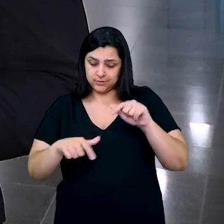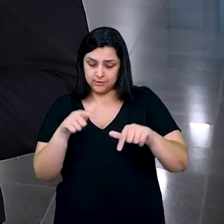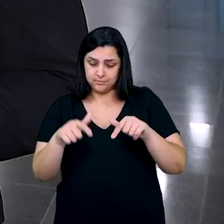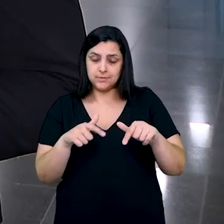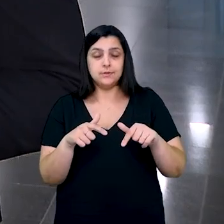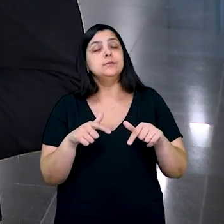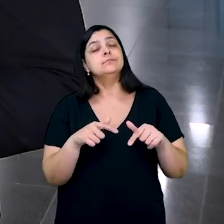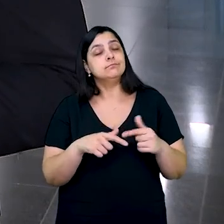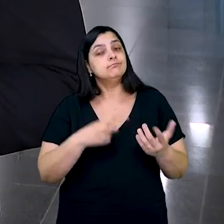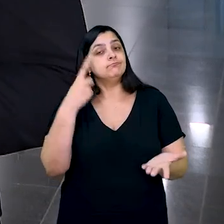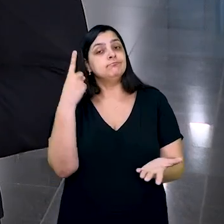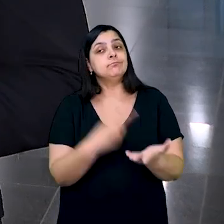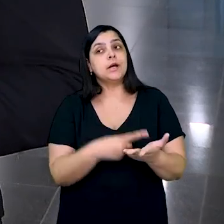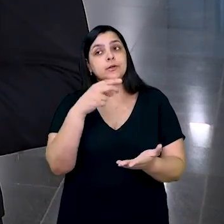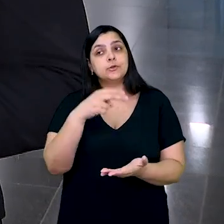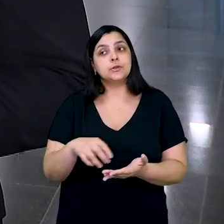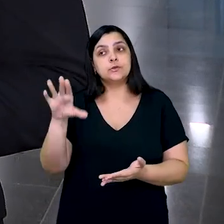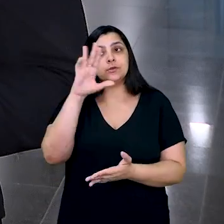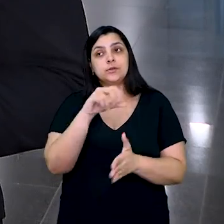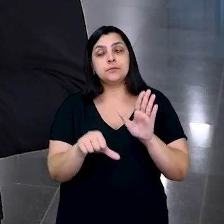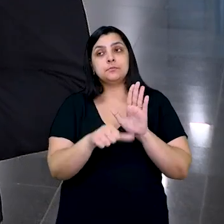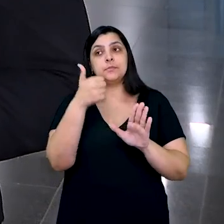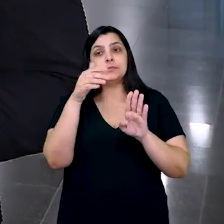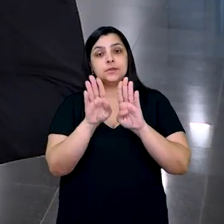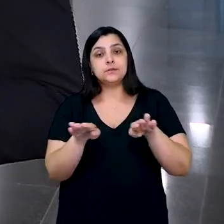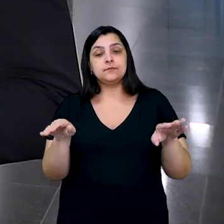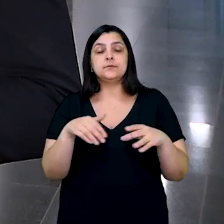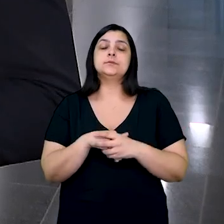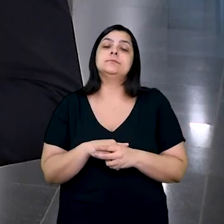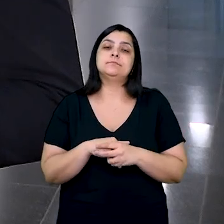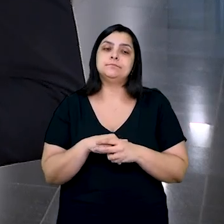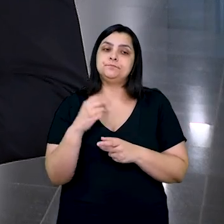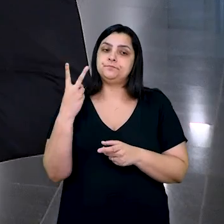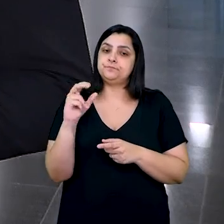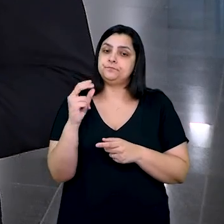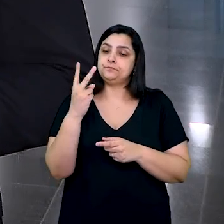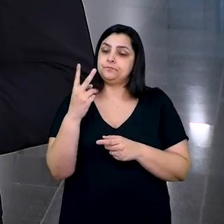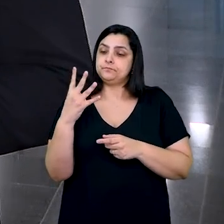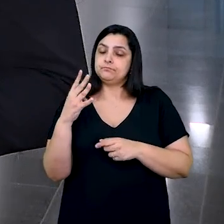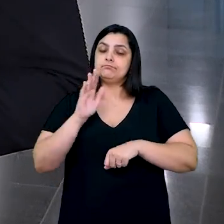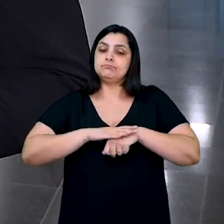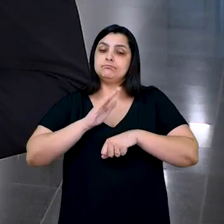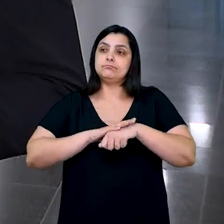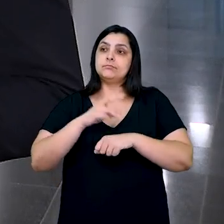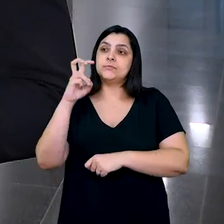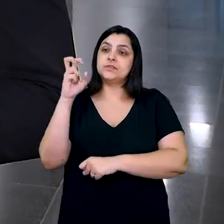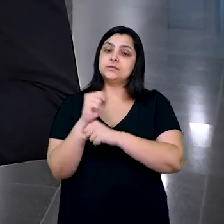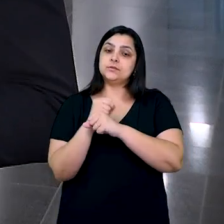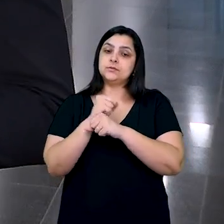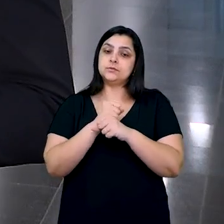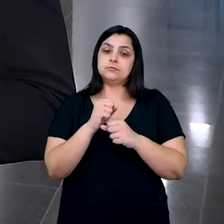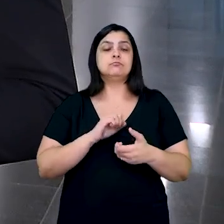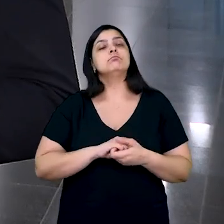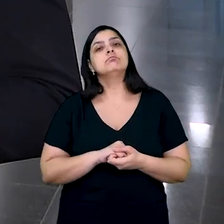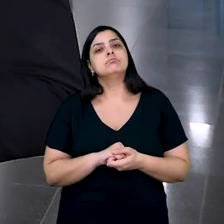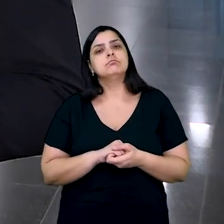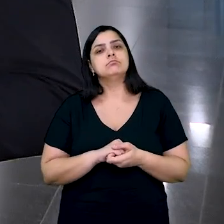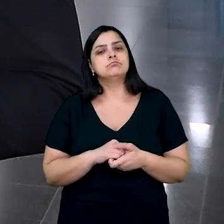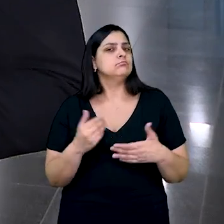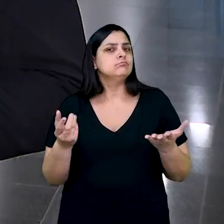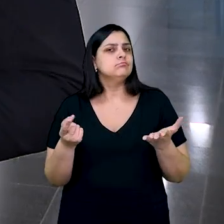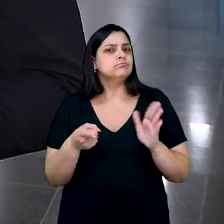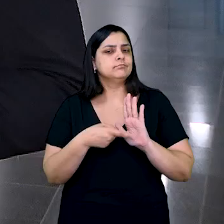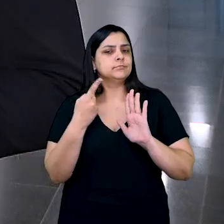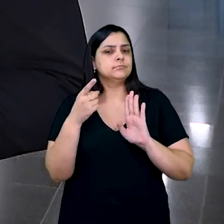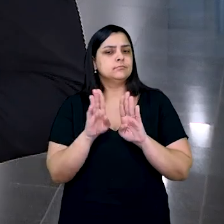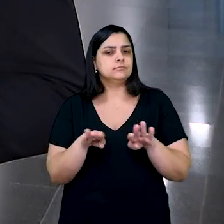Judiciário Trabalhista com o Pacto Nacional pela Primeira Infância, que em 2024 completou 5 anos. E o